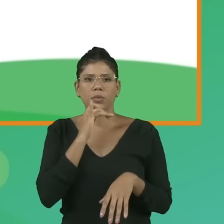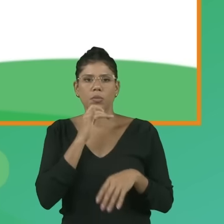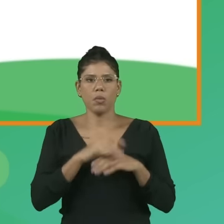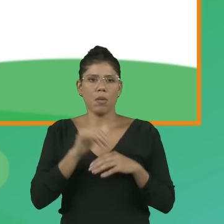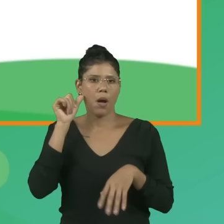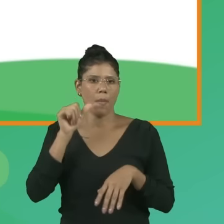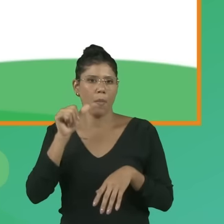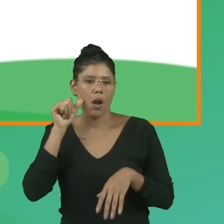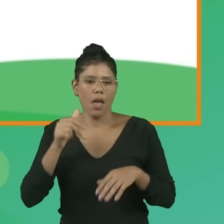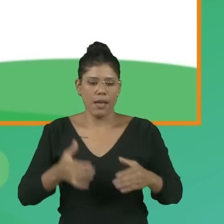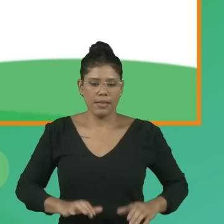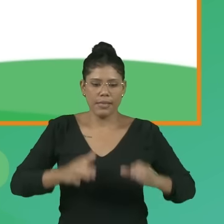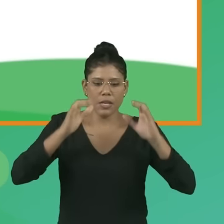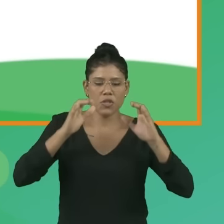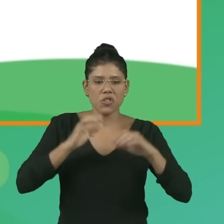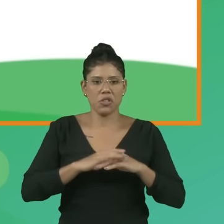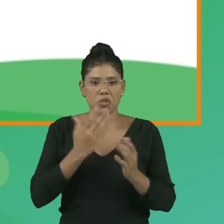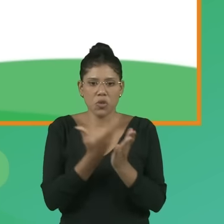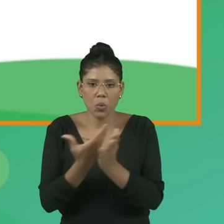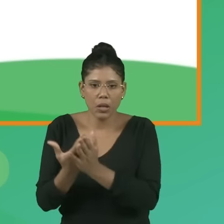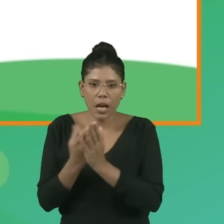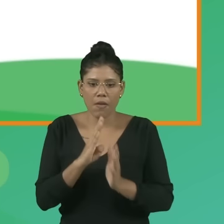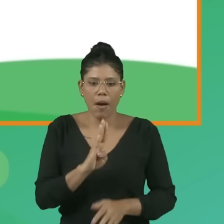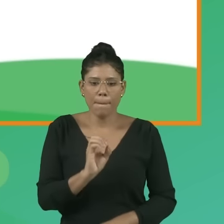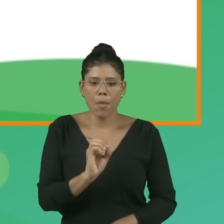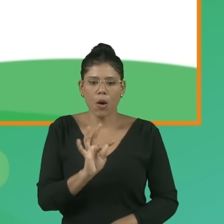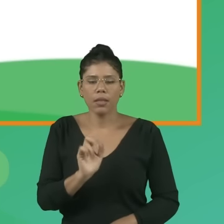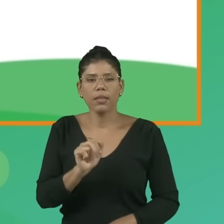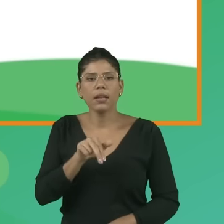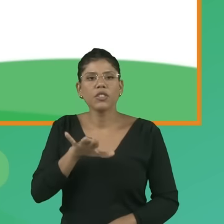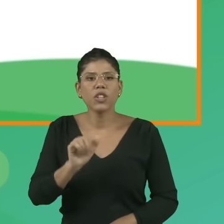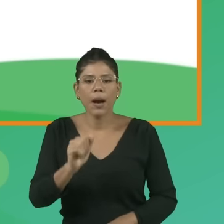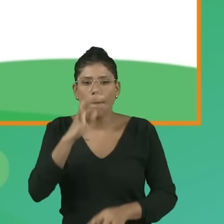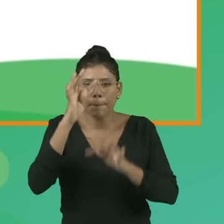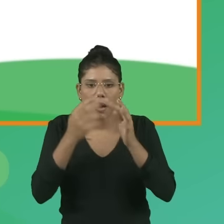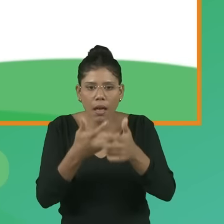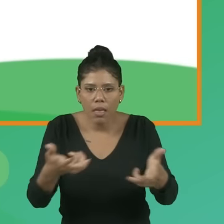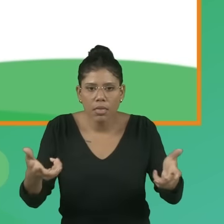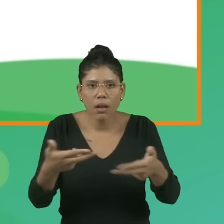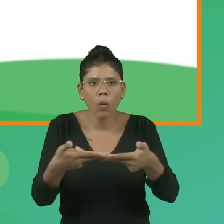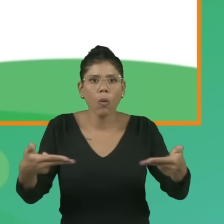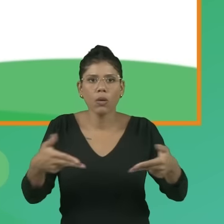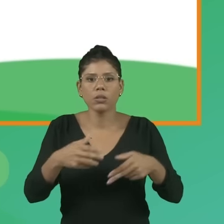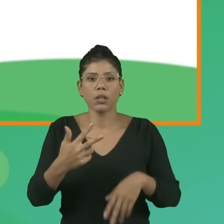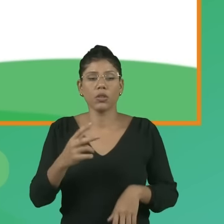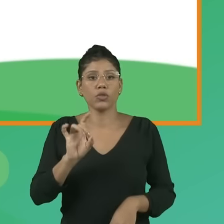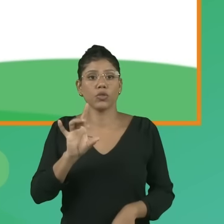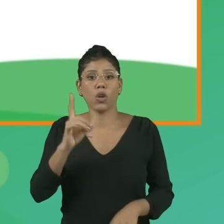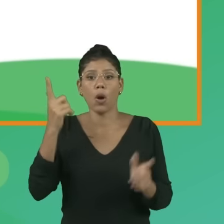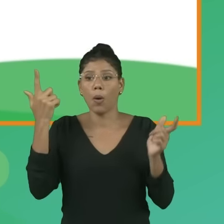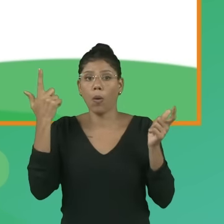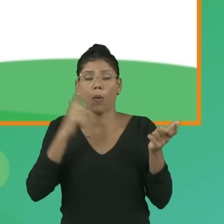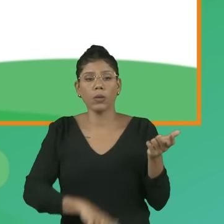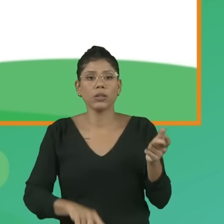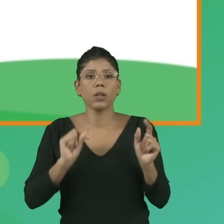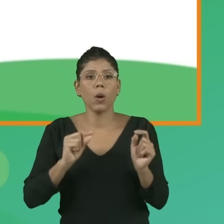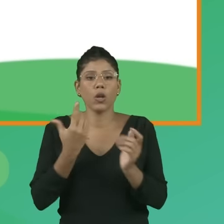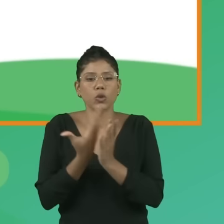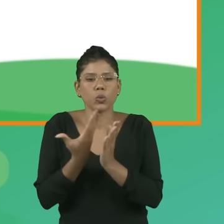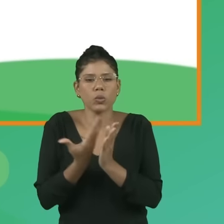cientistas, botânicas, naturalistas, elas só podiam exercer essa